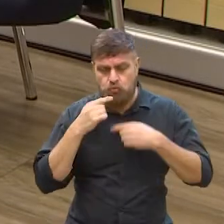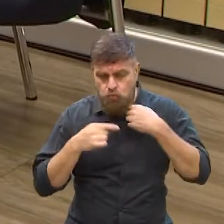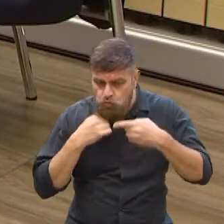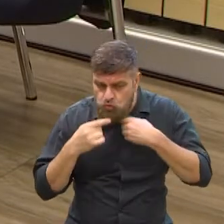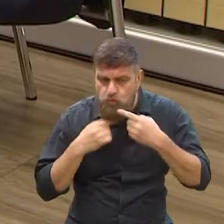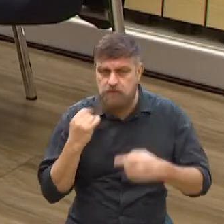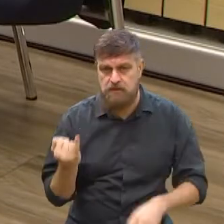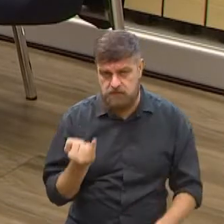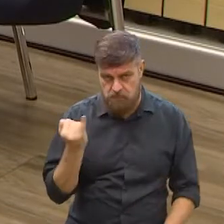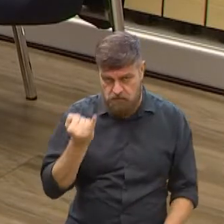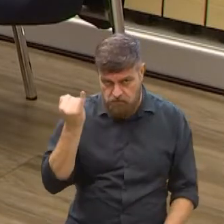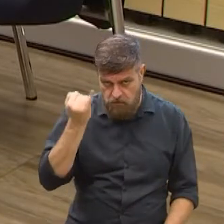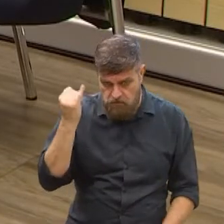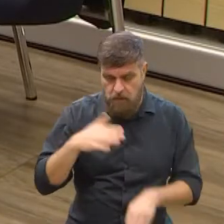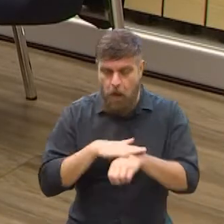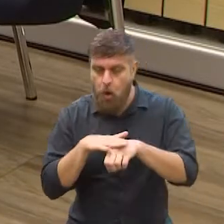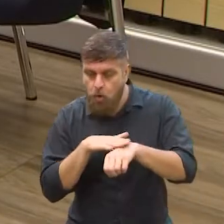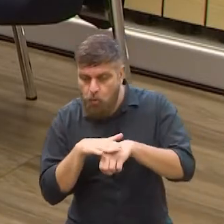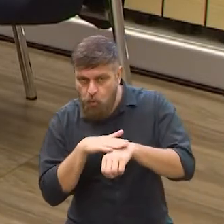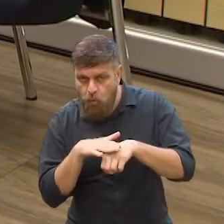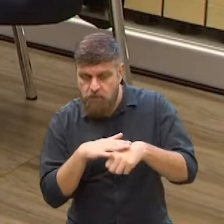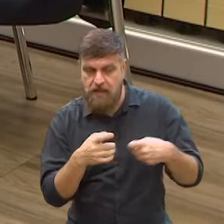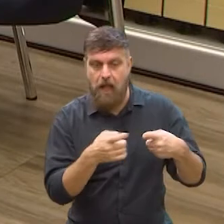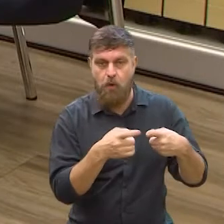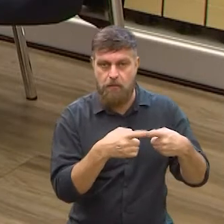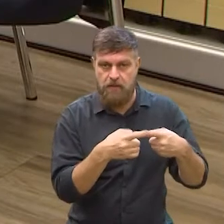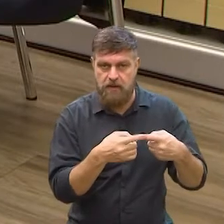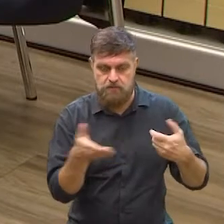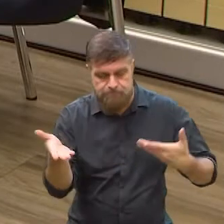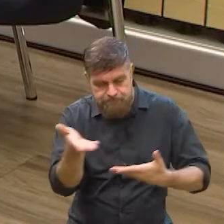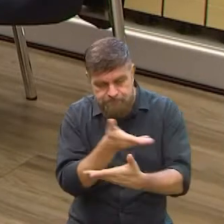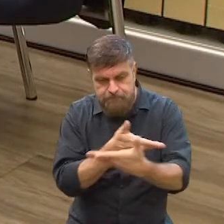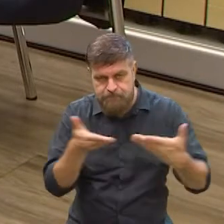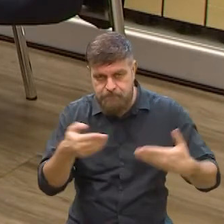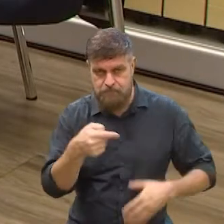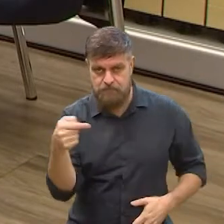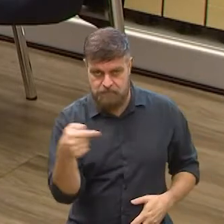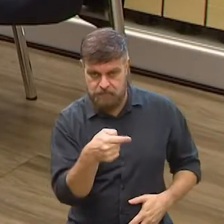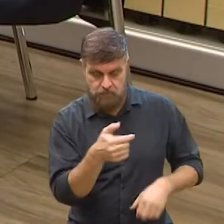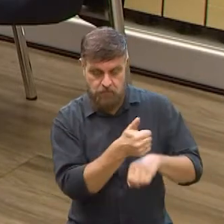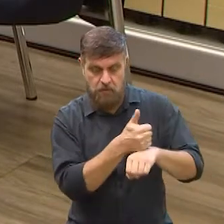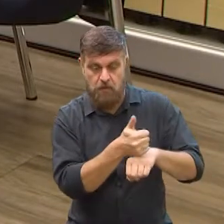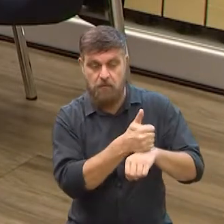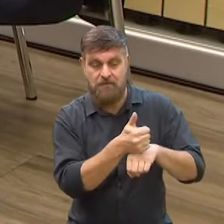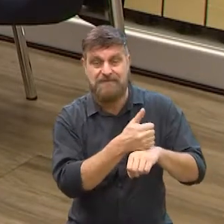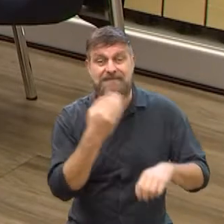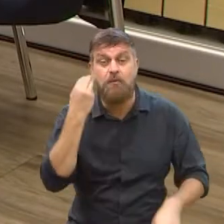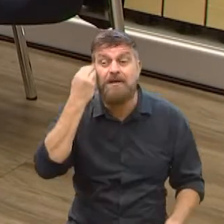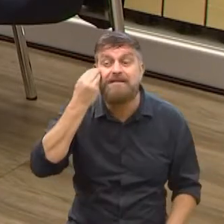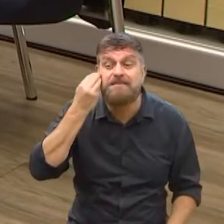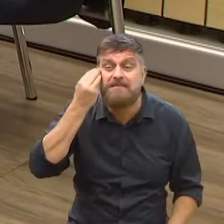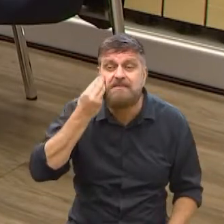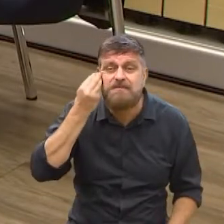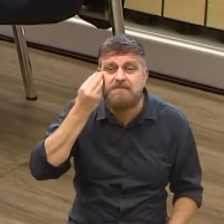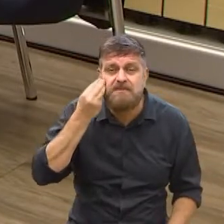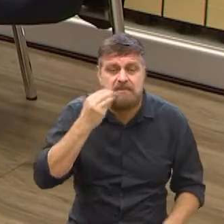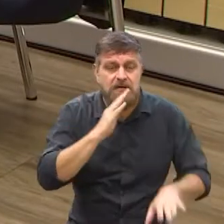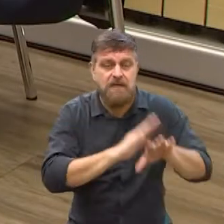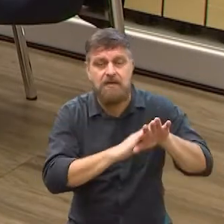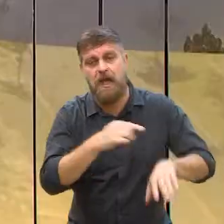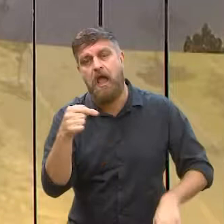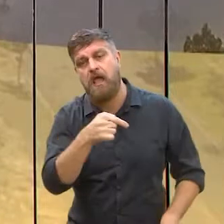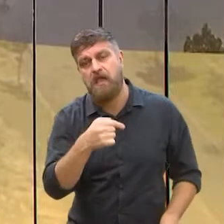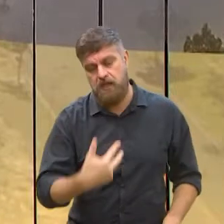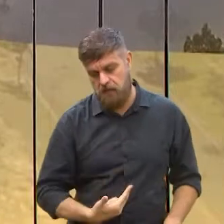devem ser feitos, mas sempre se baseando na experiência de quem faz a cirurgia. Por isso,